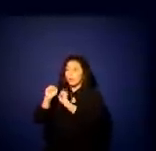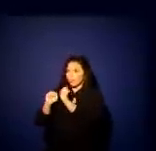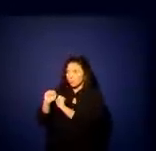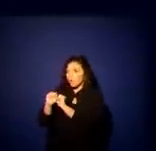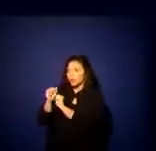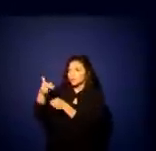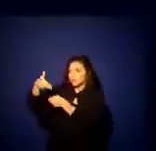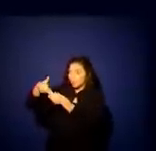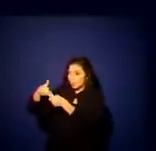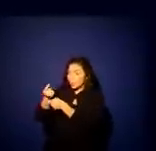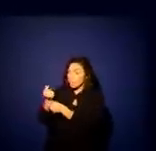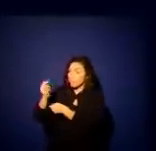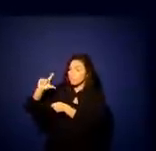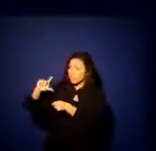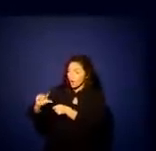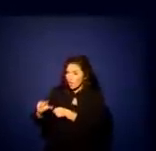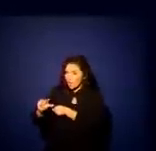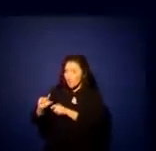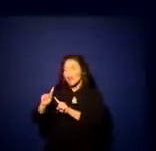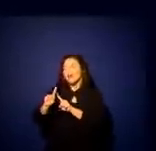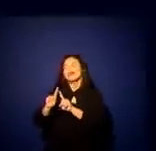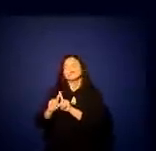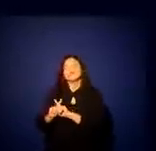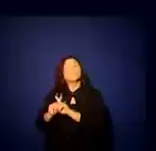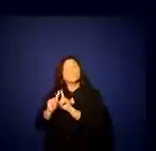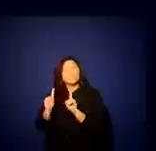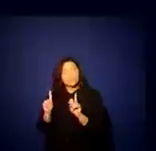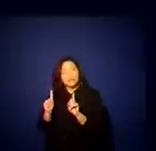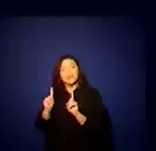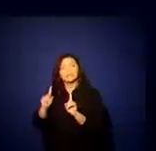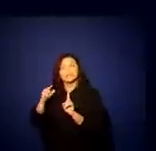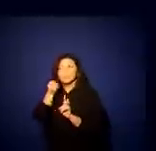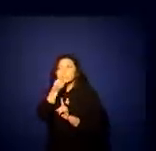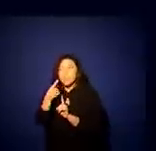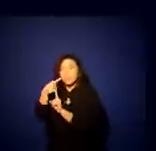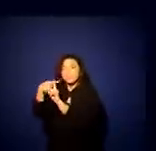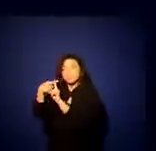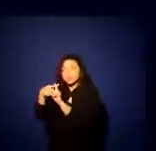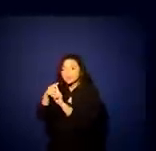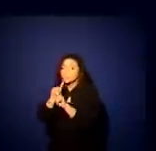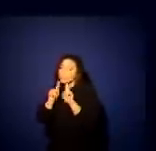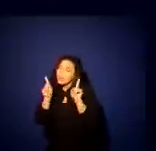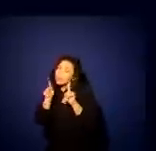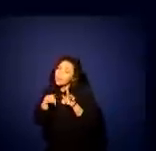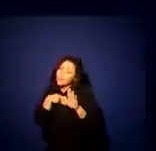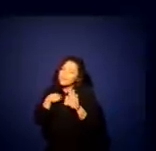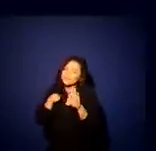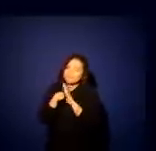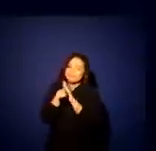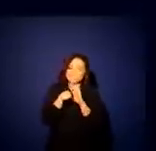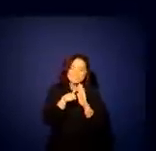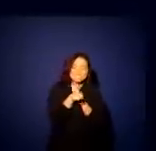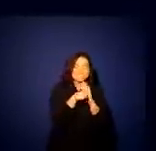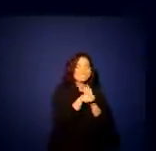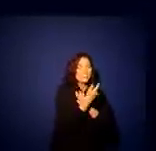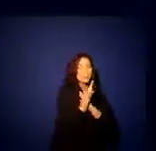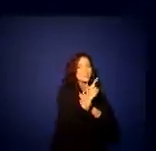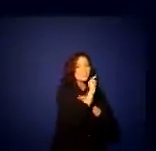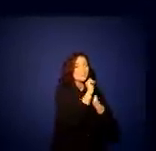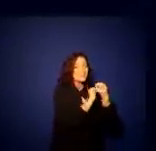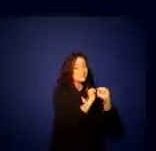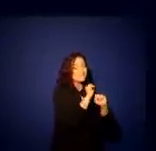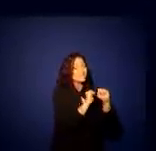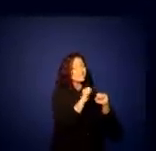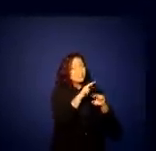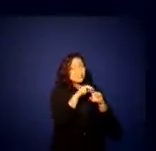isso também a gente acha que o óleo tem uma dinâmica positiva a gente tem outros ativos para colocar dinheiro sem o risco fundamental causa da